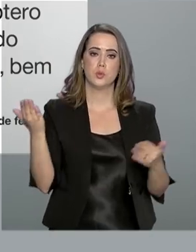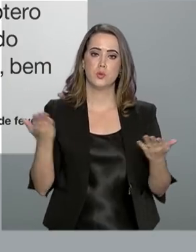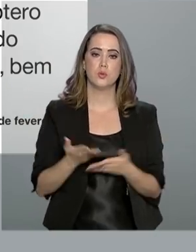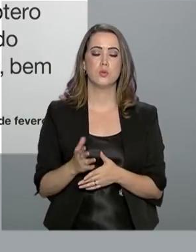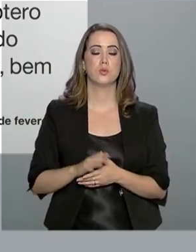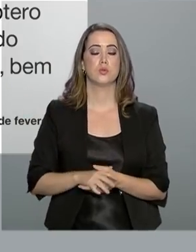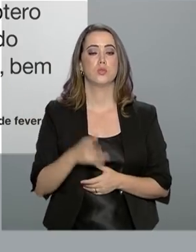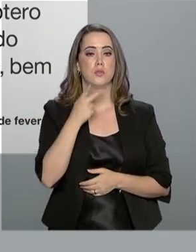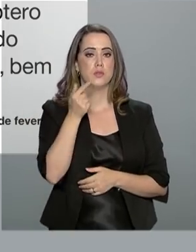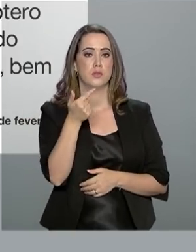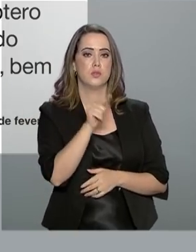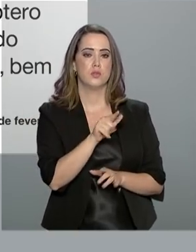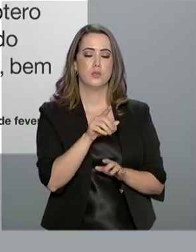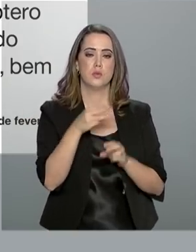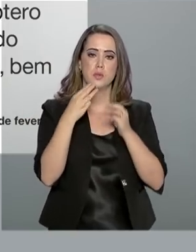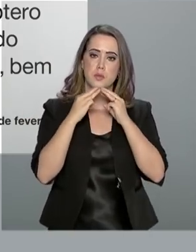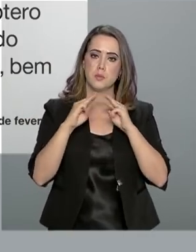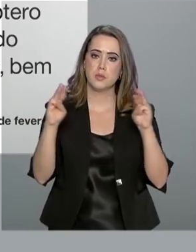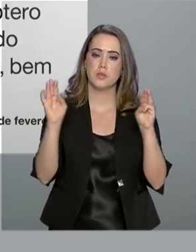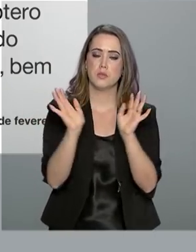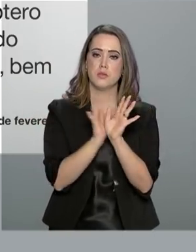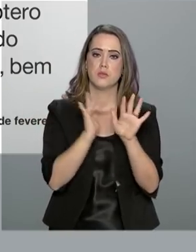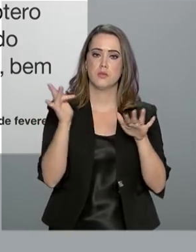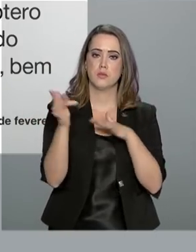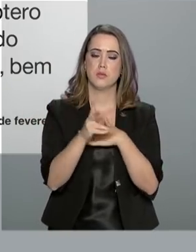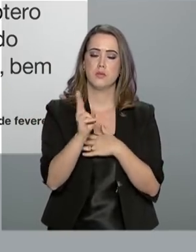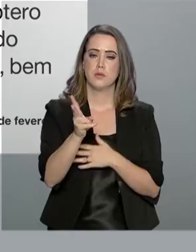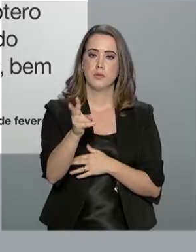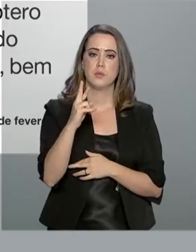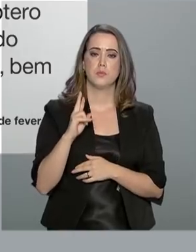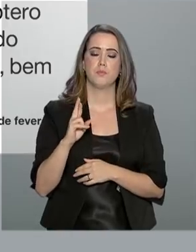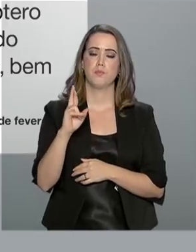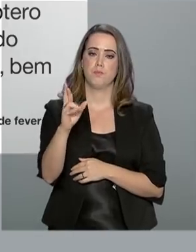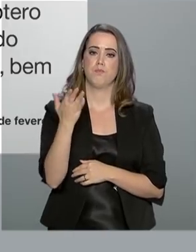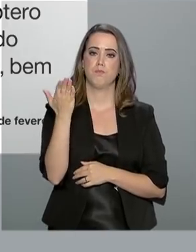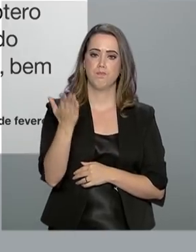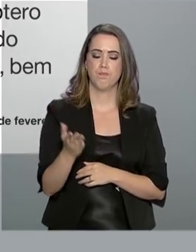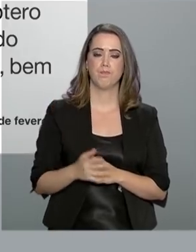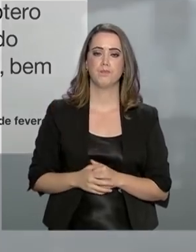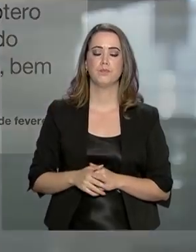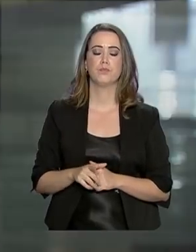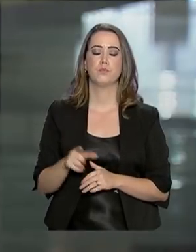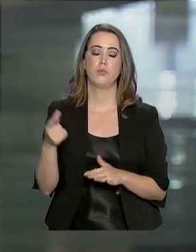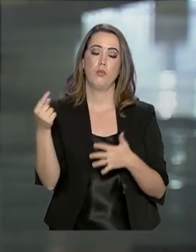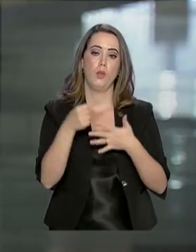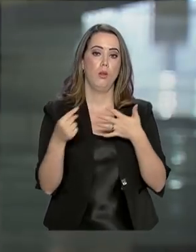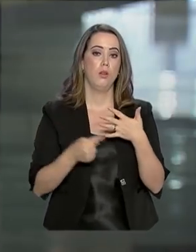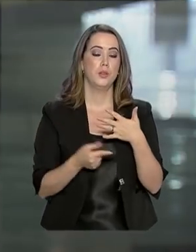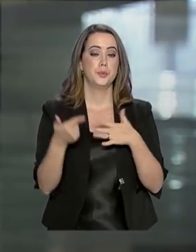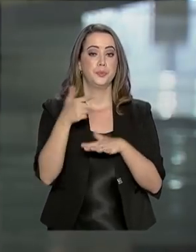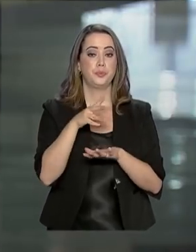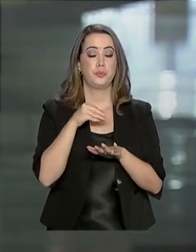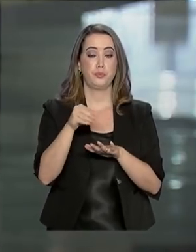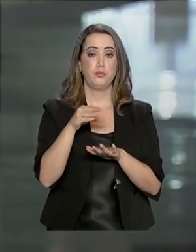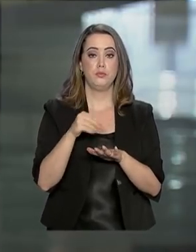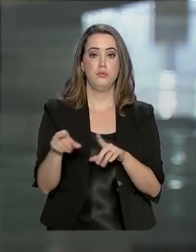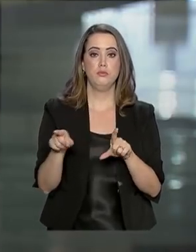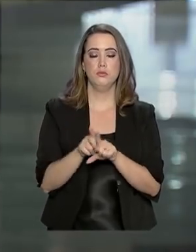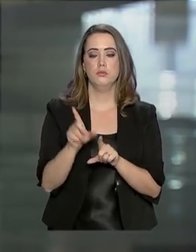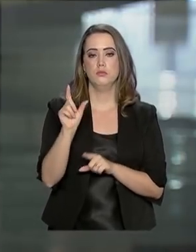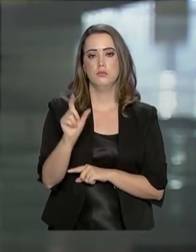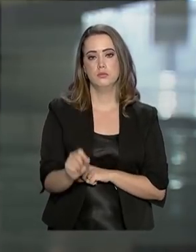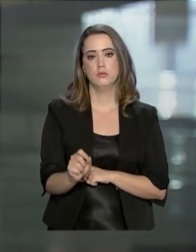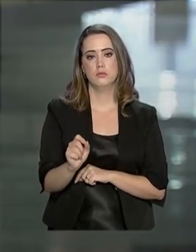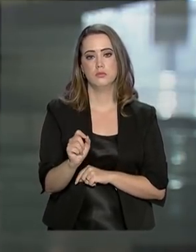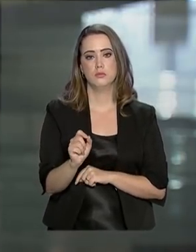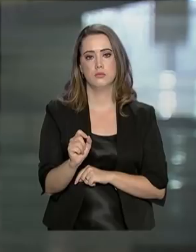sociais que sempre teve muito respeito pelo jornalista além desses assuntos outro tema citado pelo porta-voz